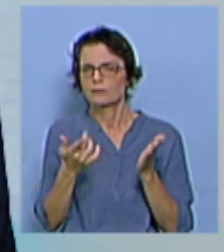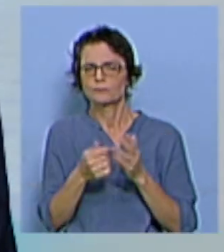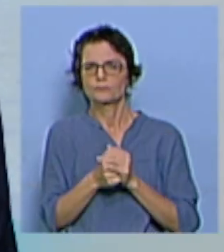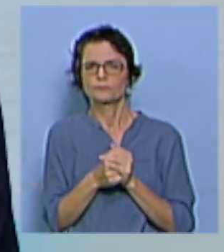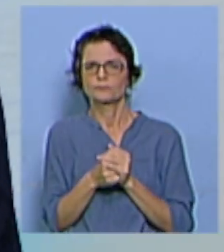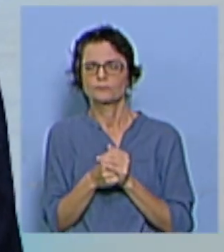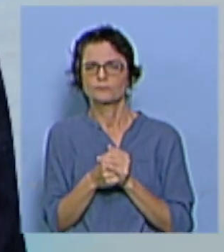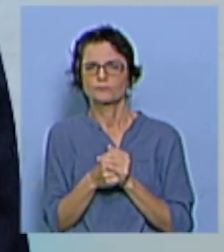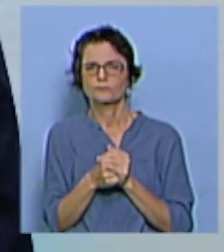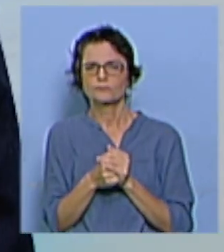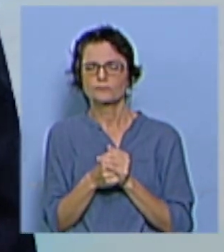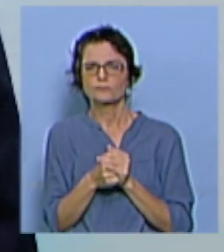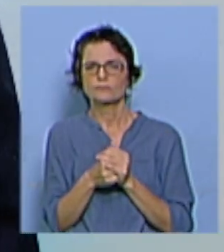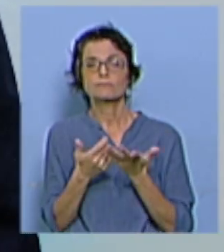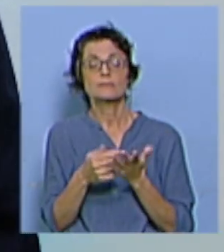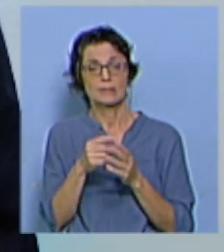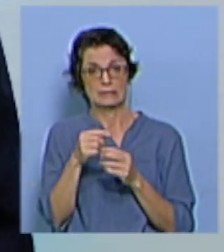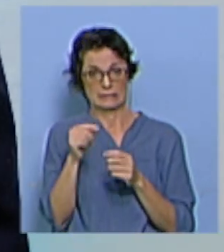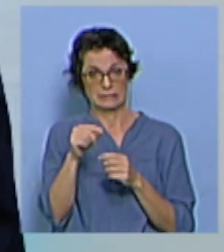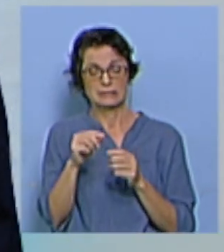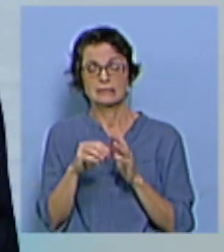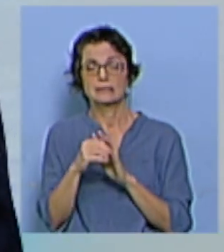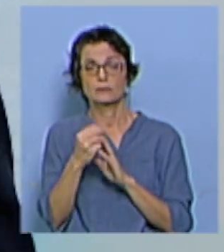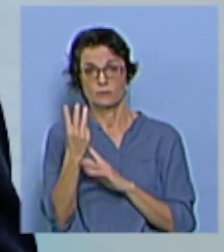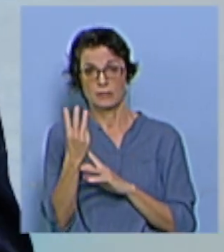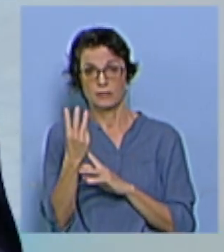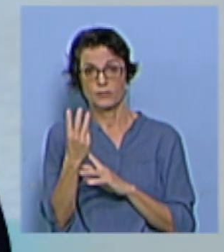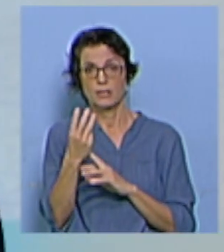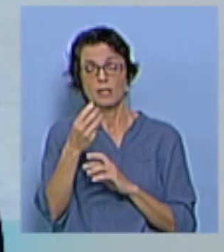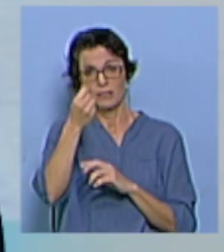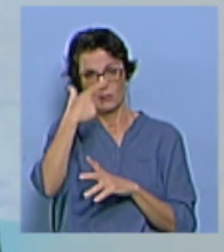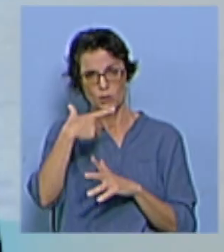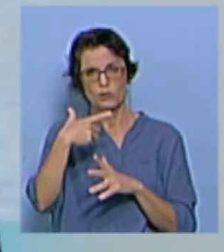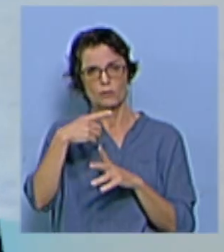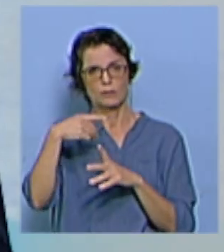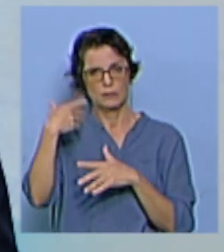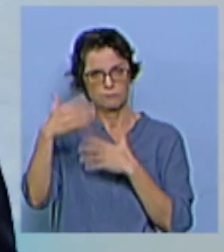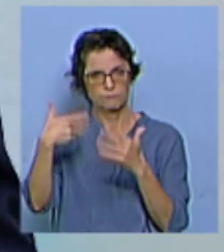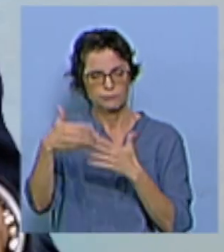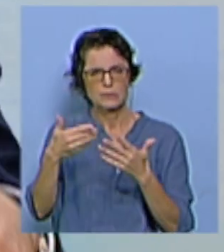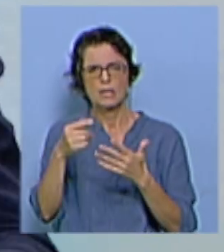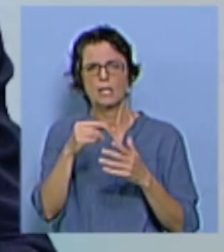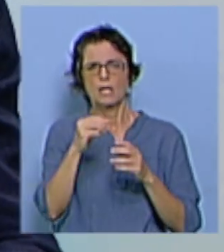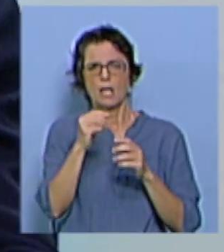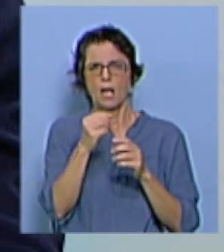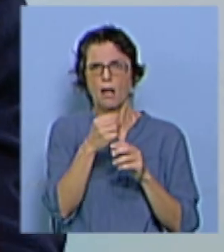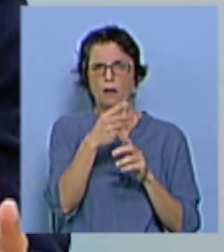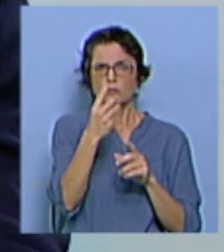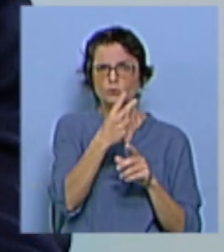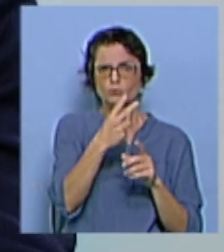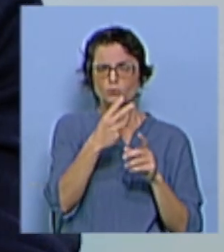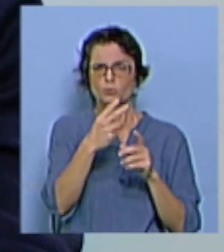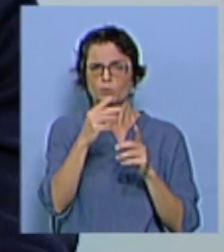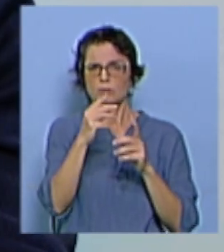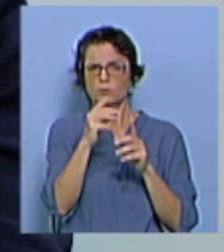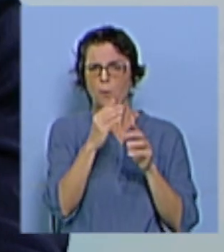delas? Há aqui 3 parábolas, não é? As 2 primeiras com um conteúdo que é bastante parecido e depois a última que difere